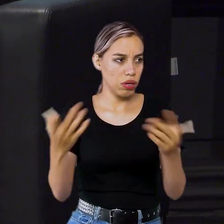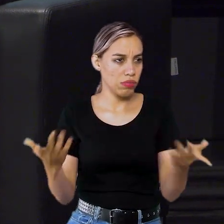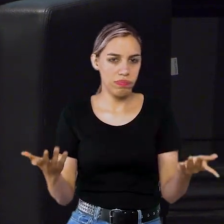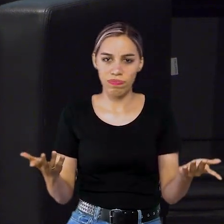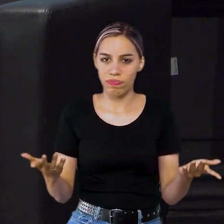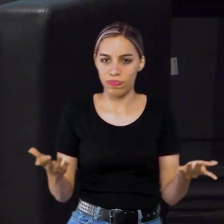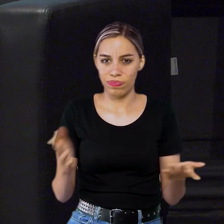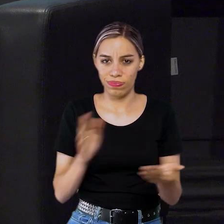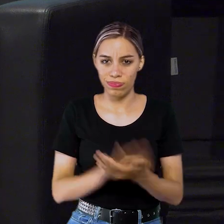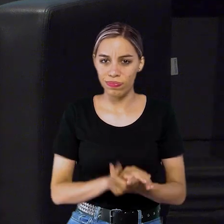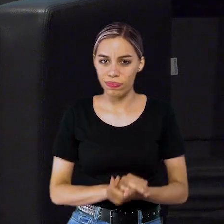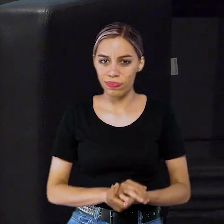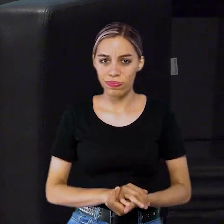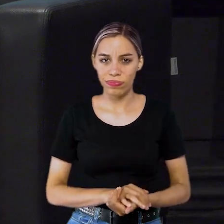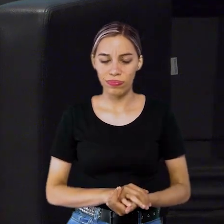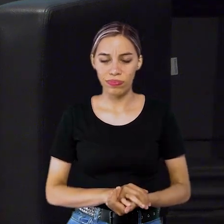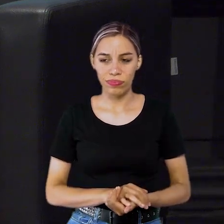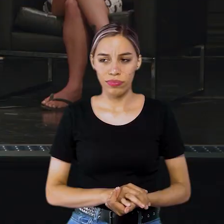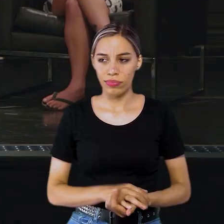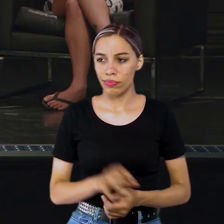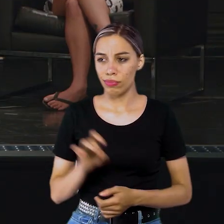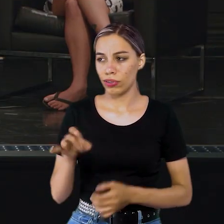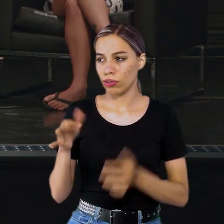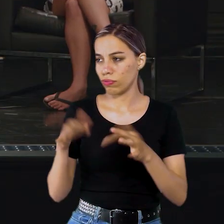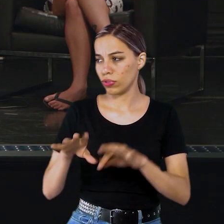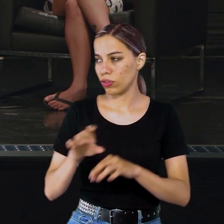Mas, enfim, era isso, só que eu queria comentar.